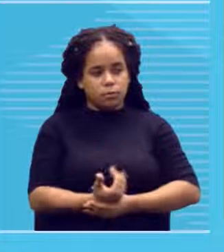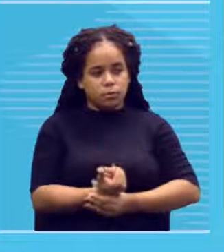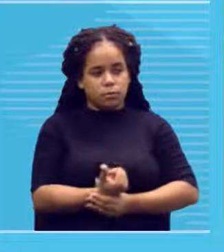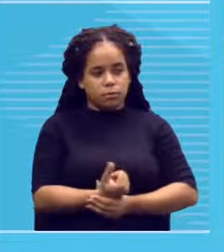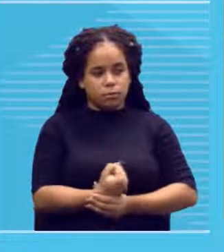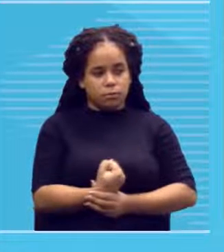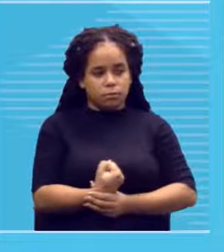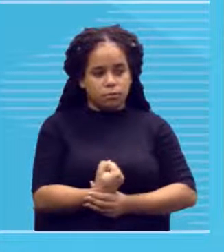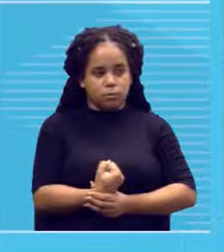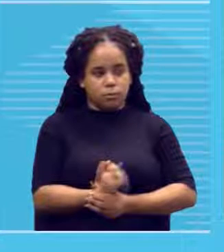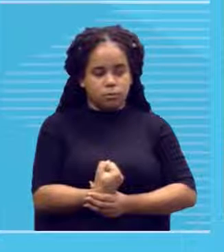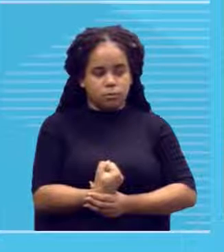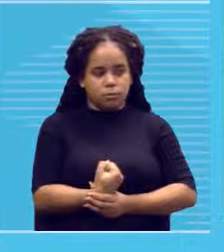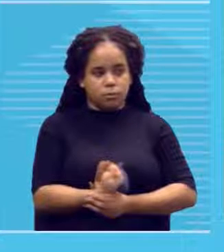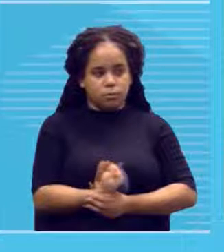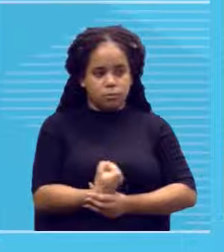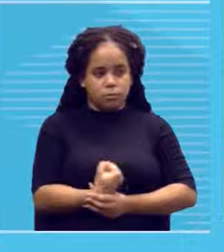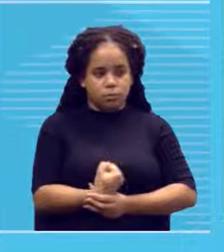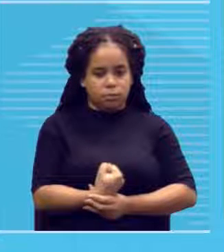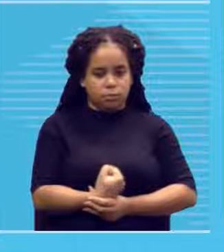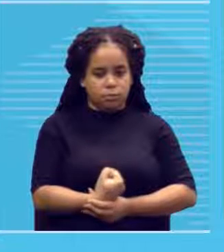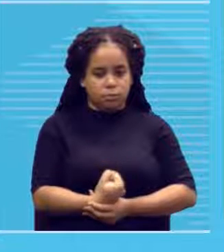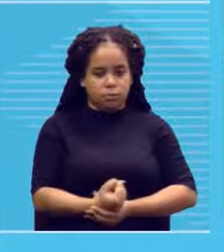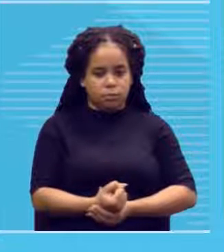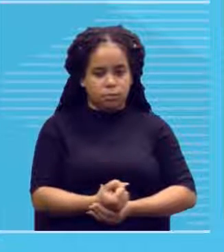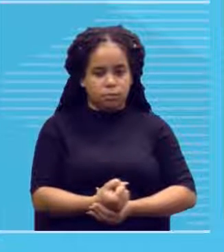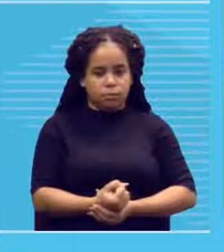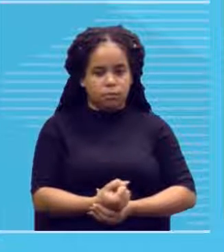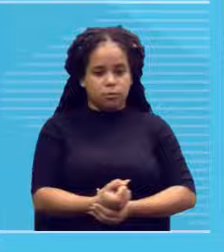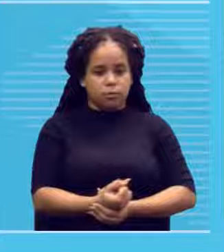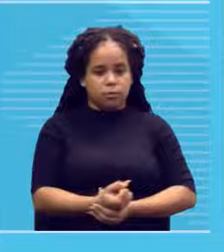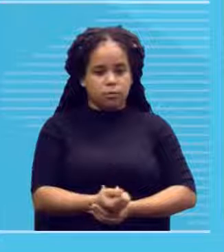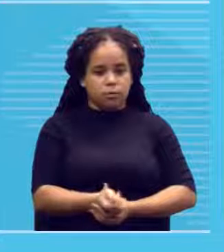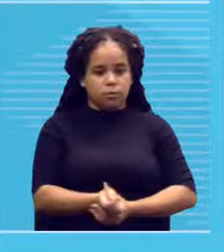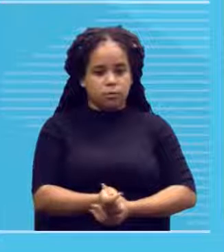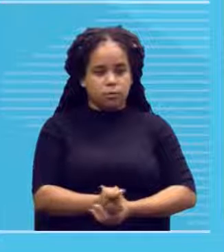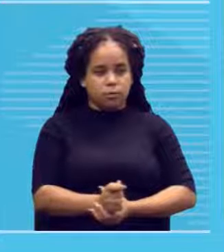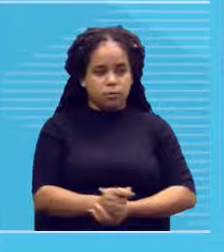base vezes altura né que é a área do meu retângulo